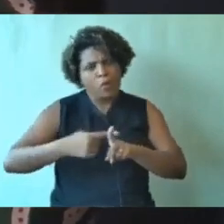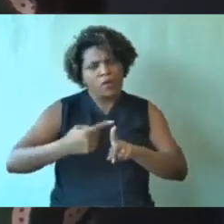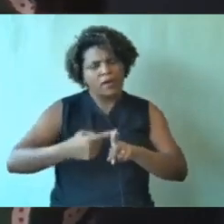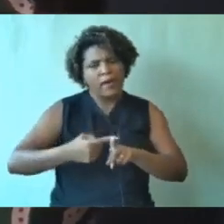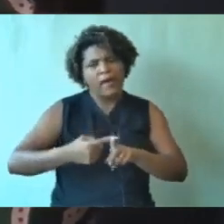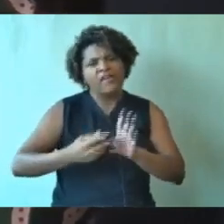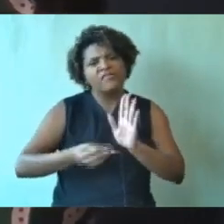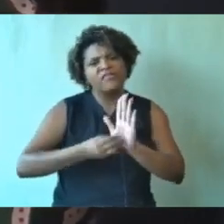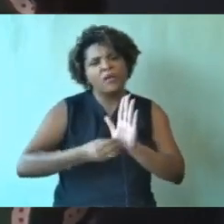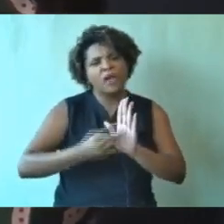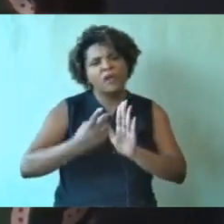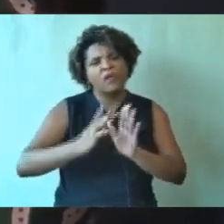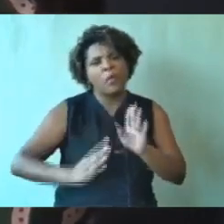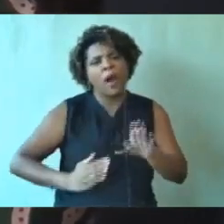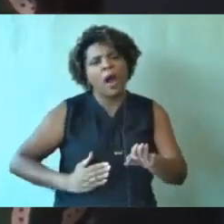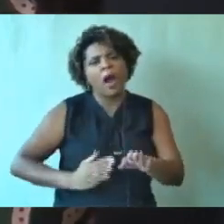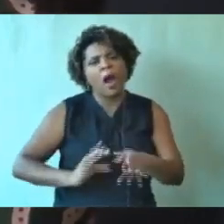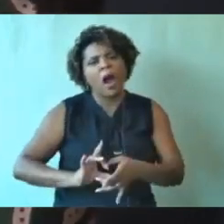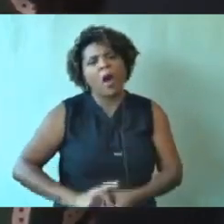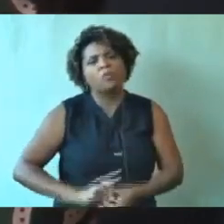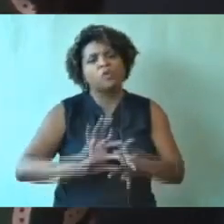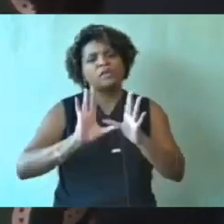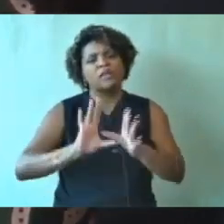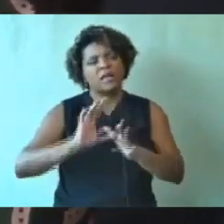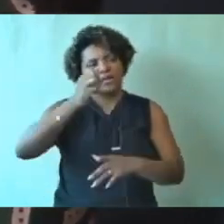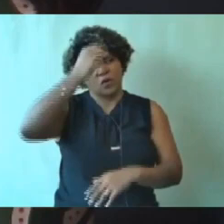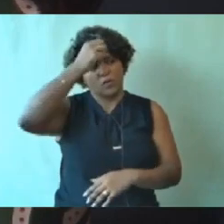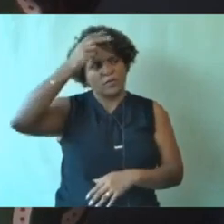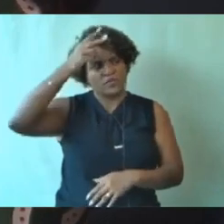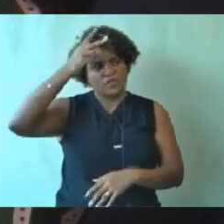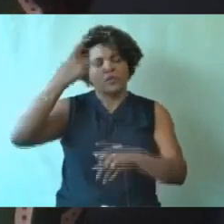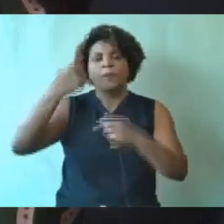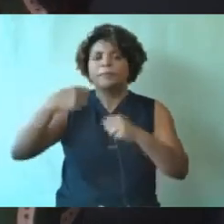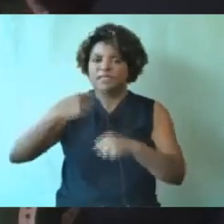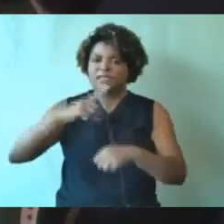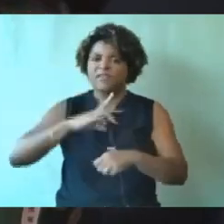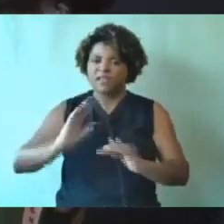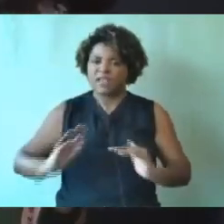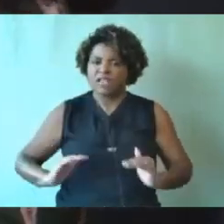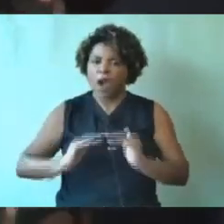da prefeitura, que o contrato fala isso, que necessitava da anuência da prefeitura?